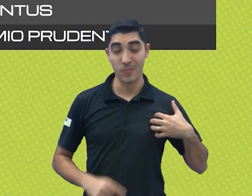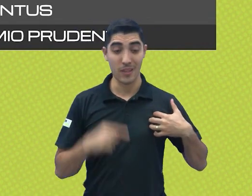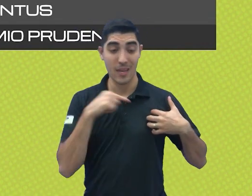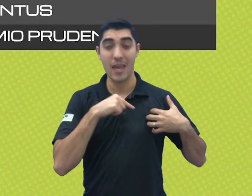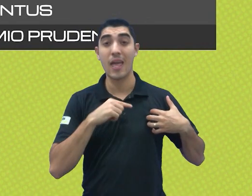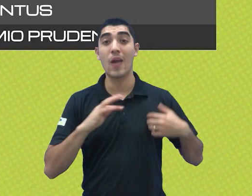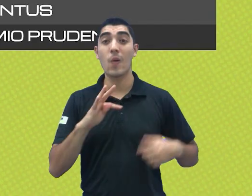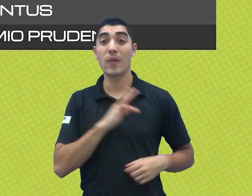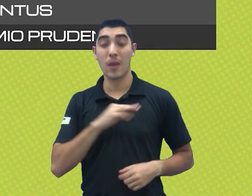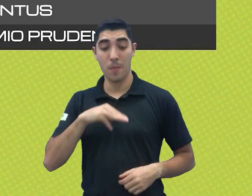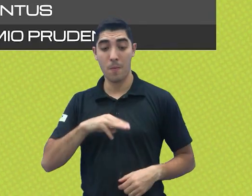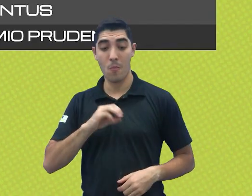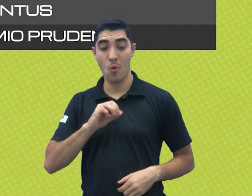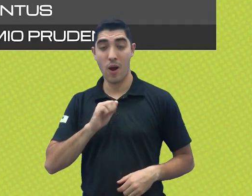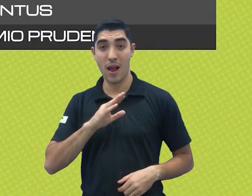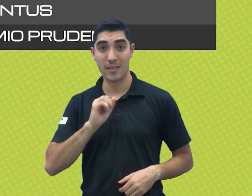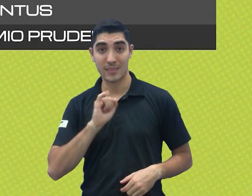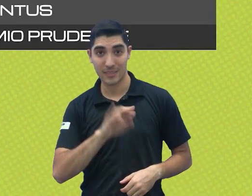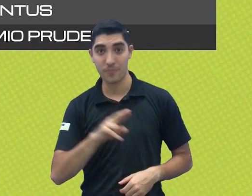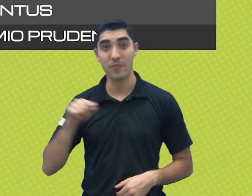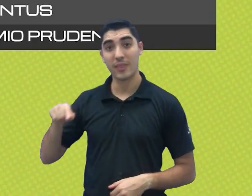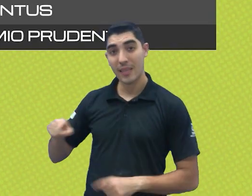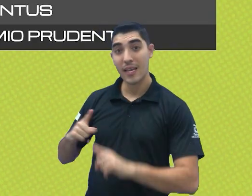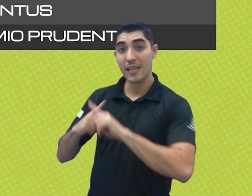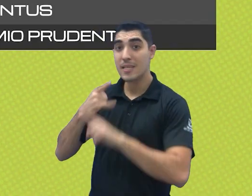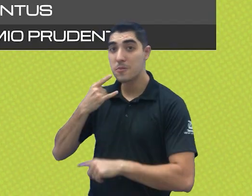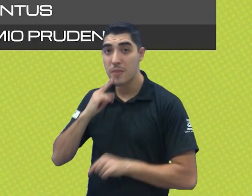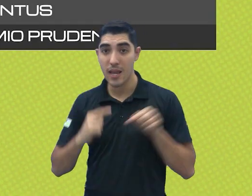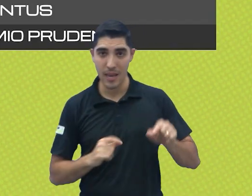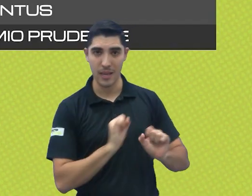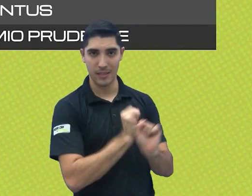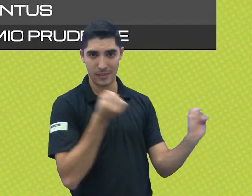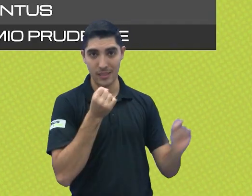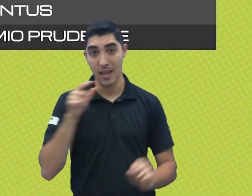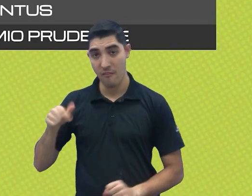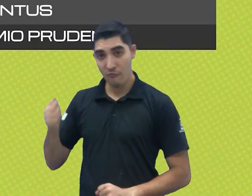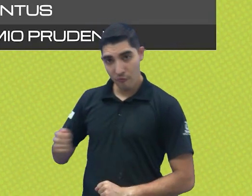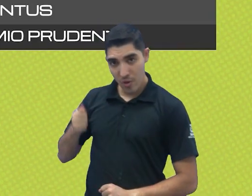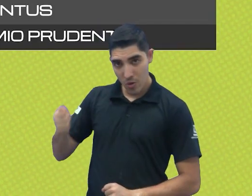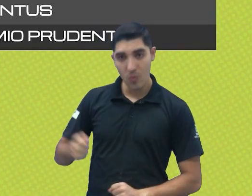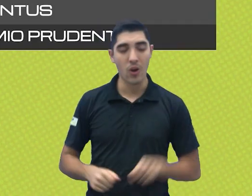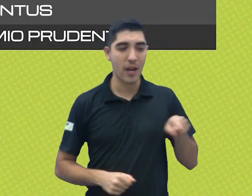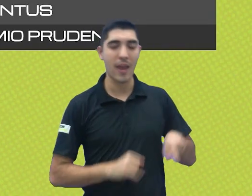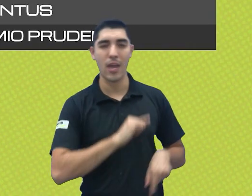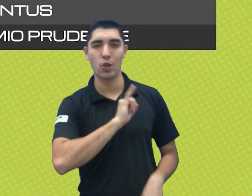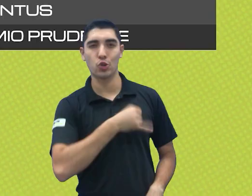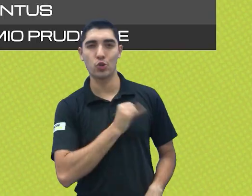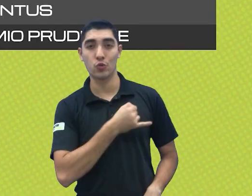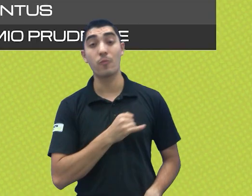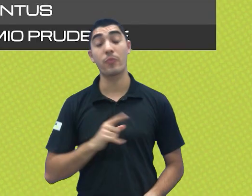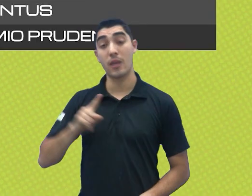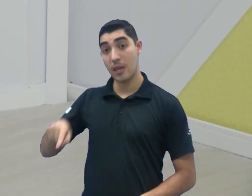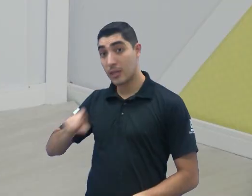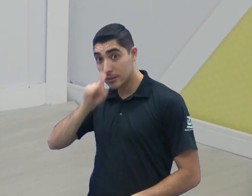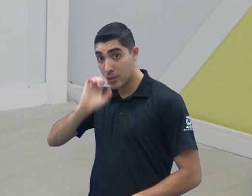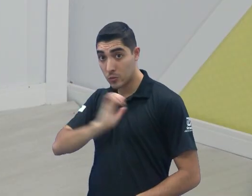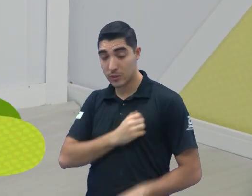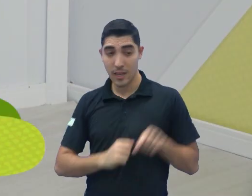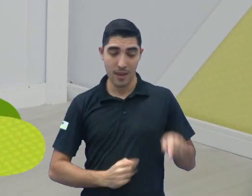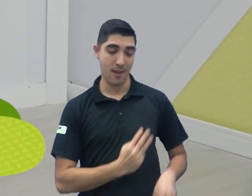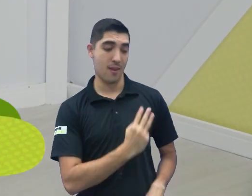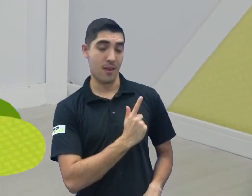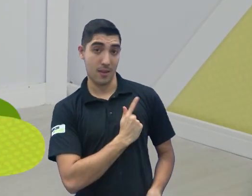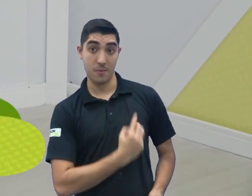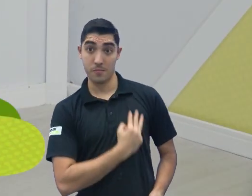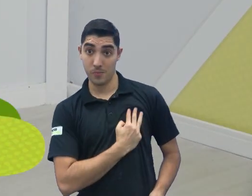beleza. 15 de Piracicaba e Sertãozinho, Ferroviária e Juventus. Jogo isolado, 8h30 da noite, São José e Grêmio Prudente. João,